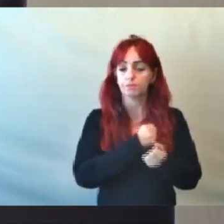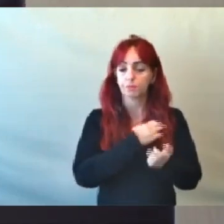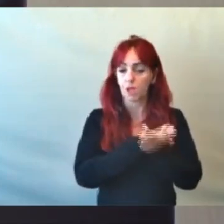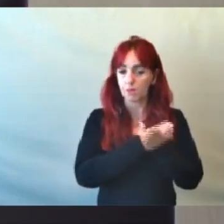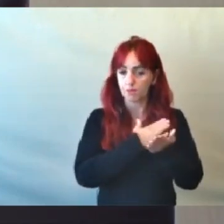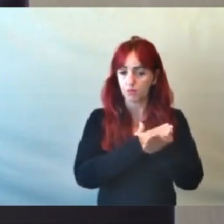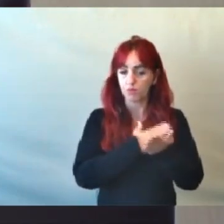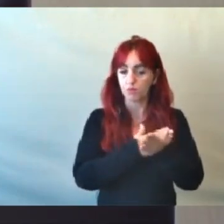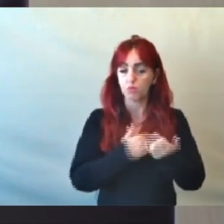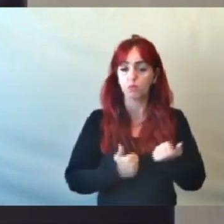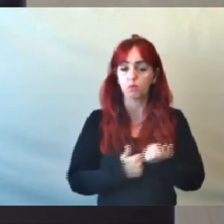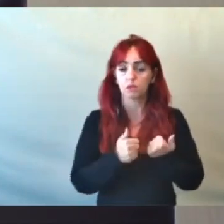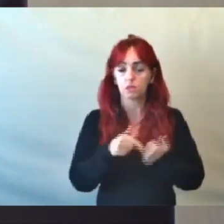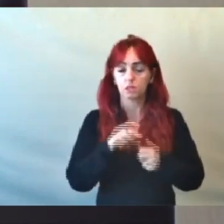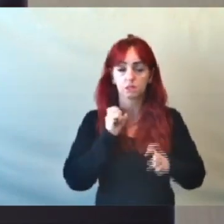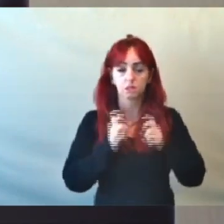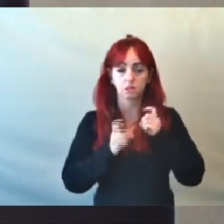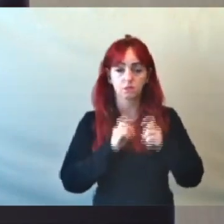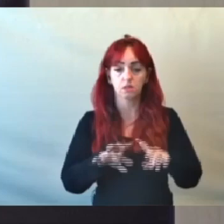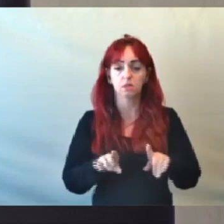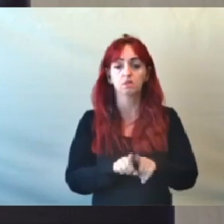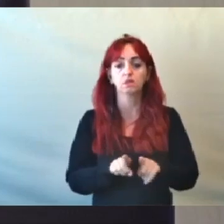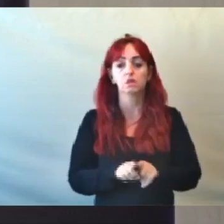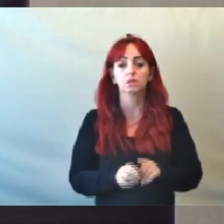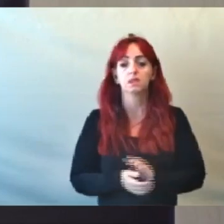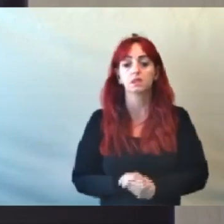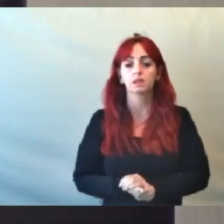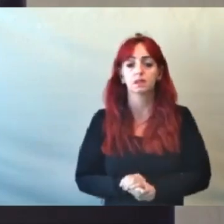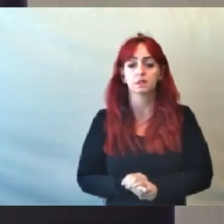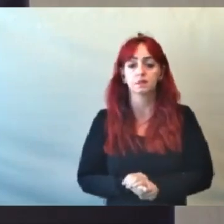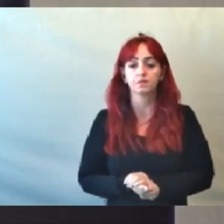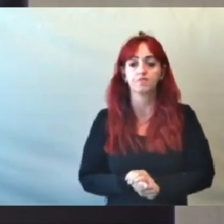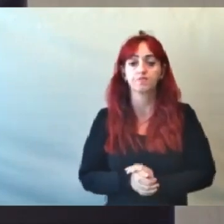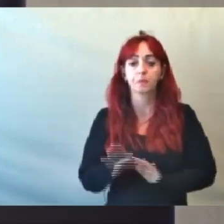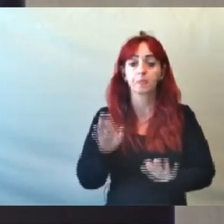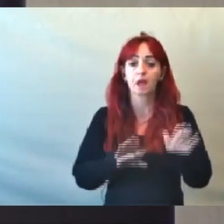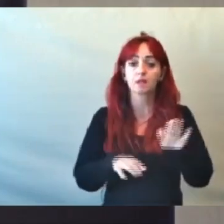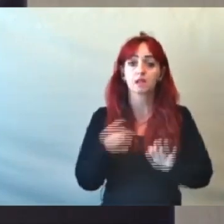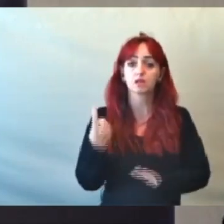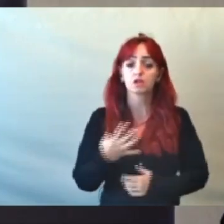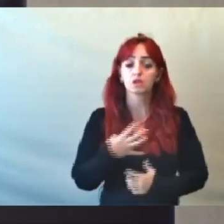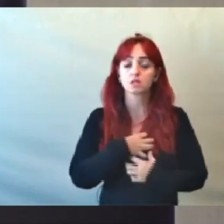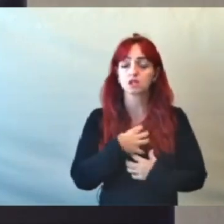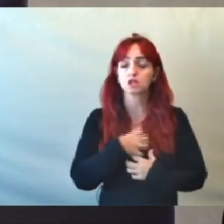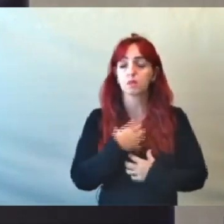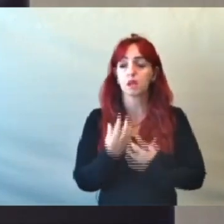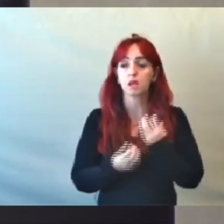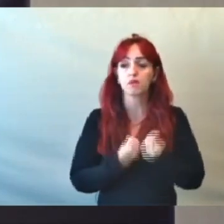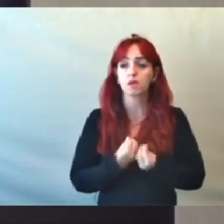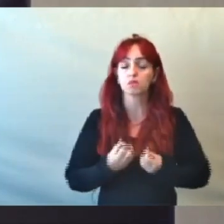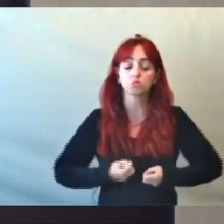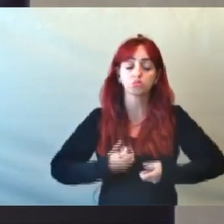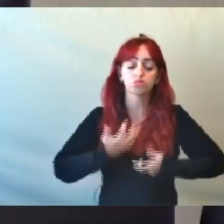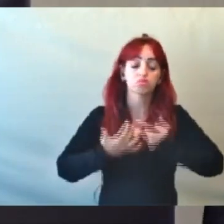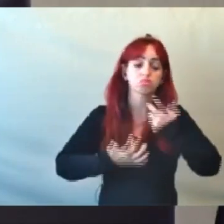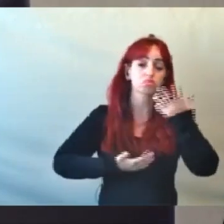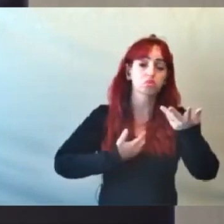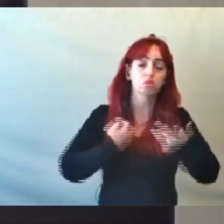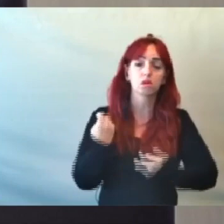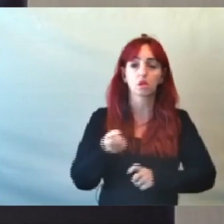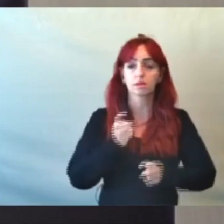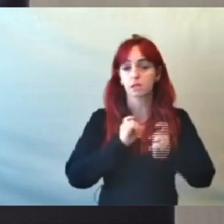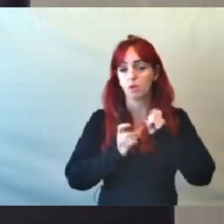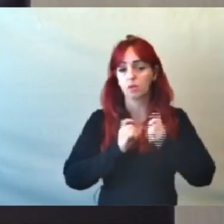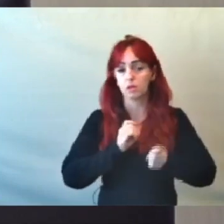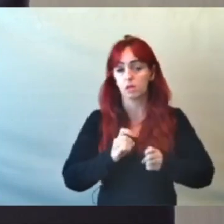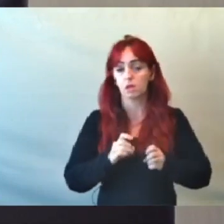reunião. Às vezes o nosso sentimento vem à tona aqui nas nossas reuniões da comissão, principalmente quando a gente